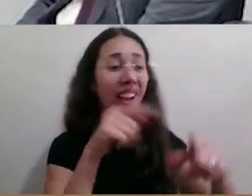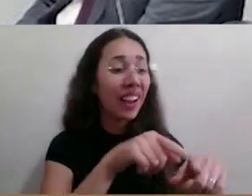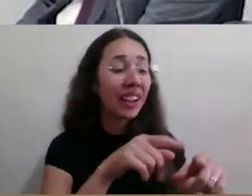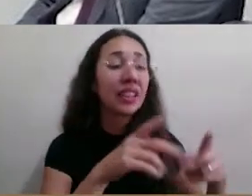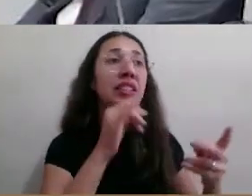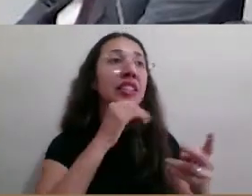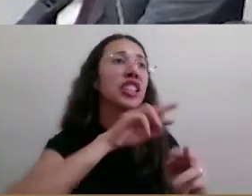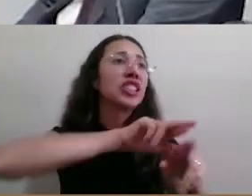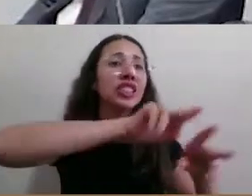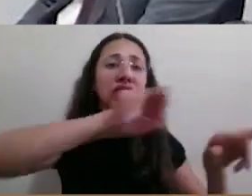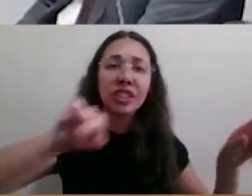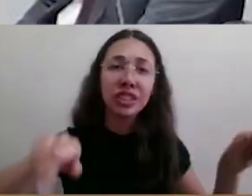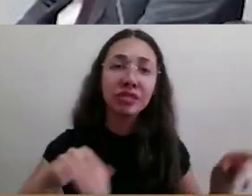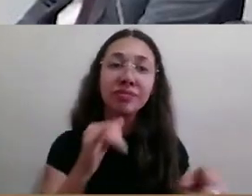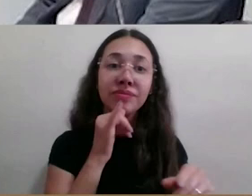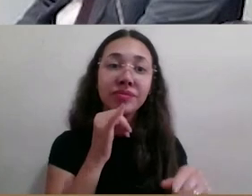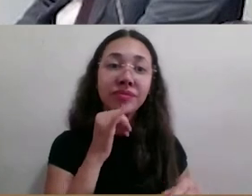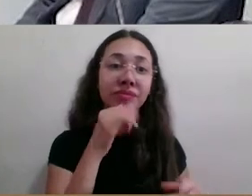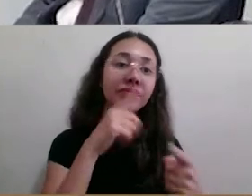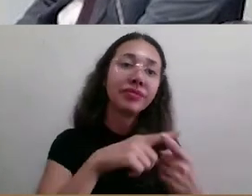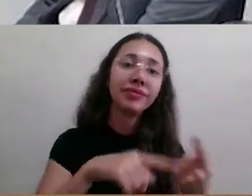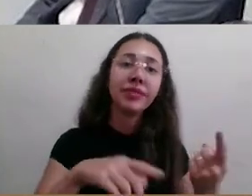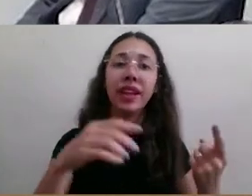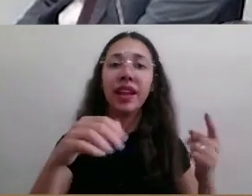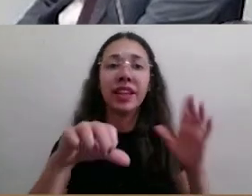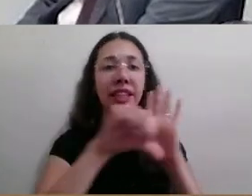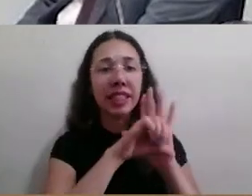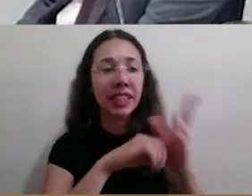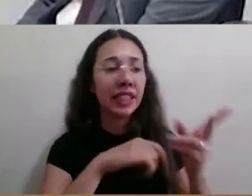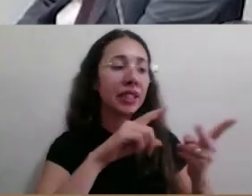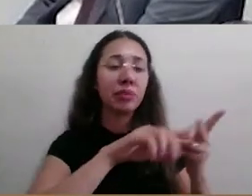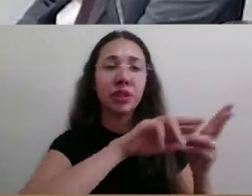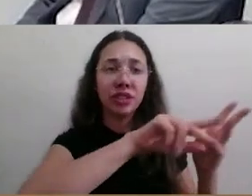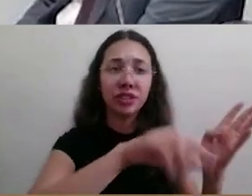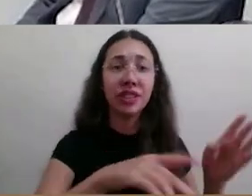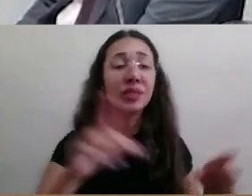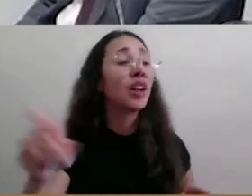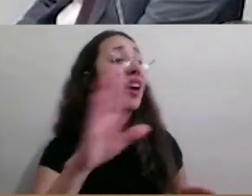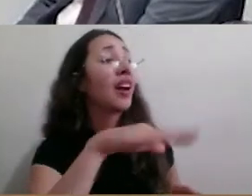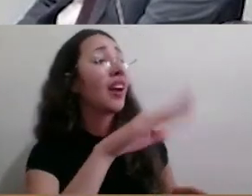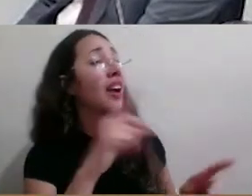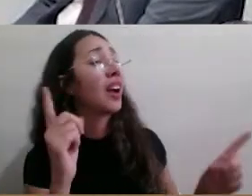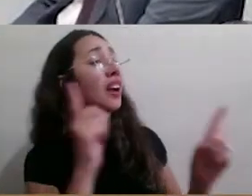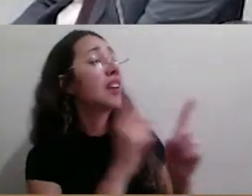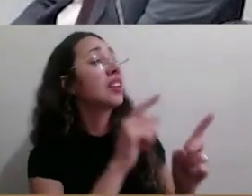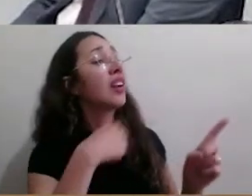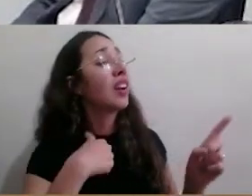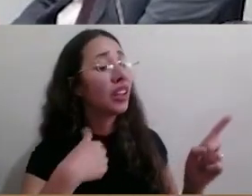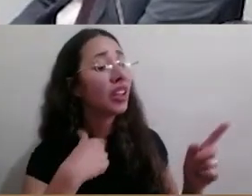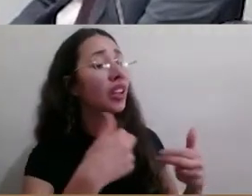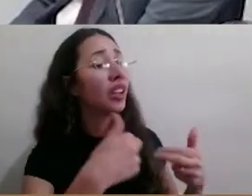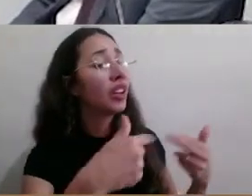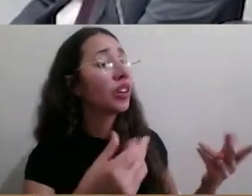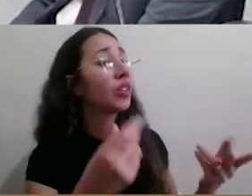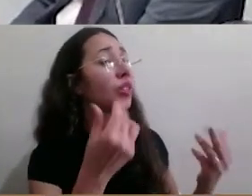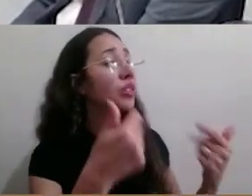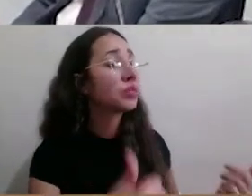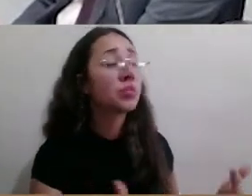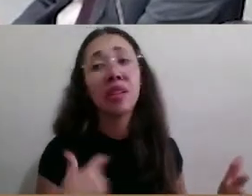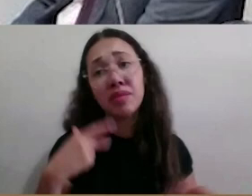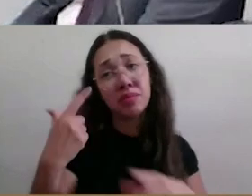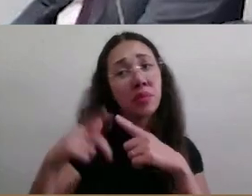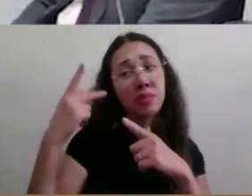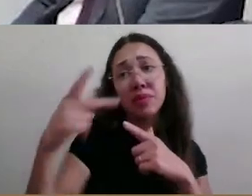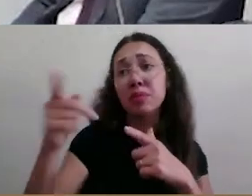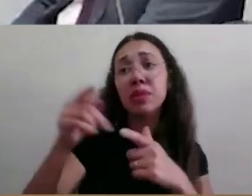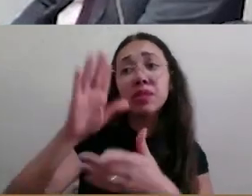aí chega alguém e fala, olha, eu vim entrar com a minha ação. Não é problema seu. Escreve aí alguma coisa e me traga por escrito. Isso aconteceu